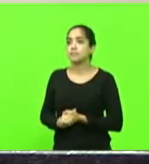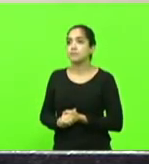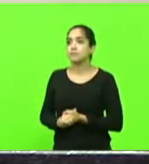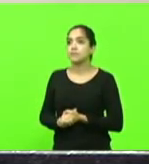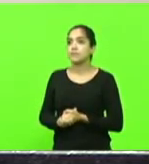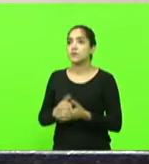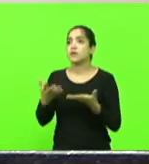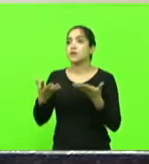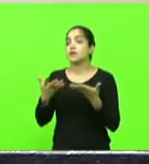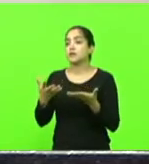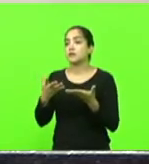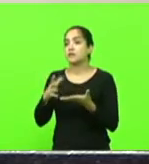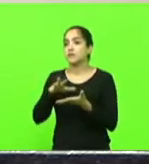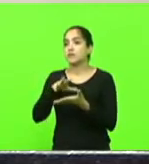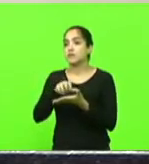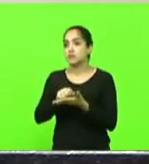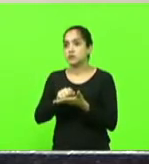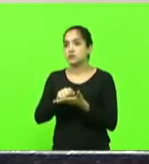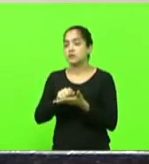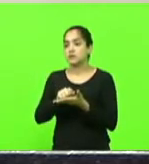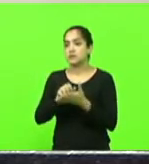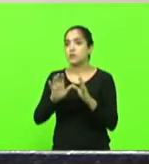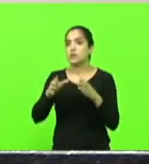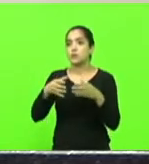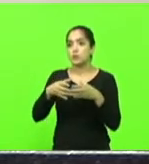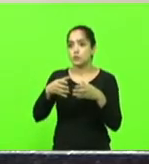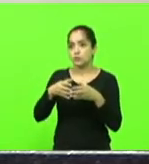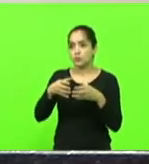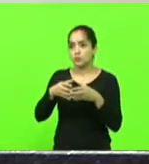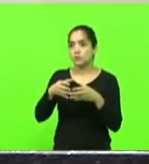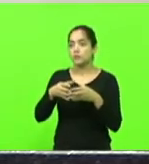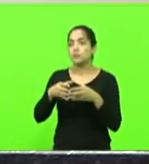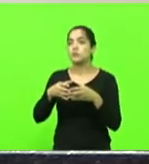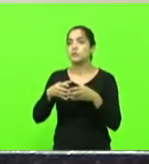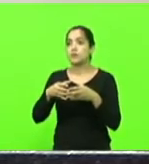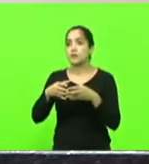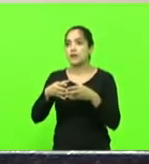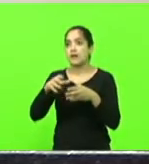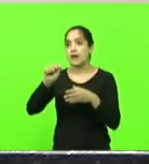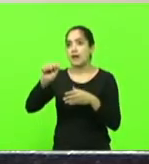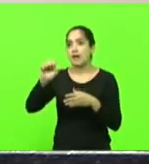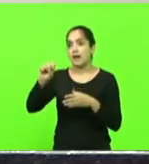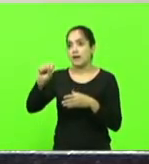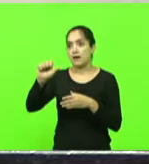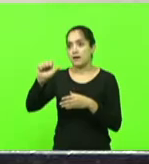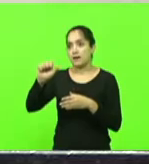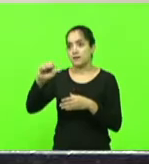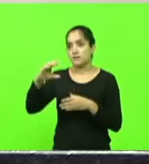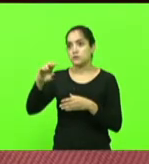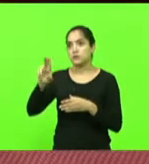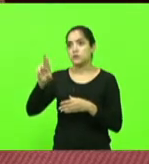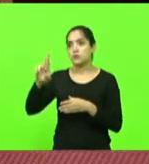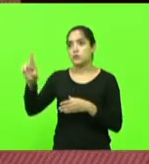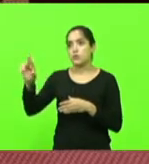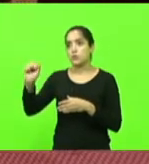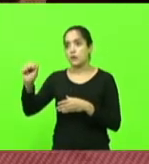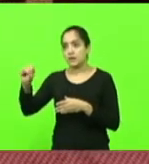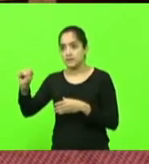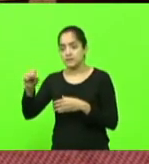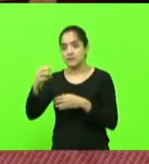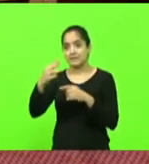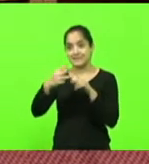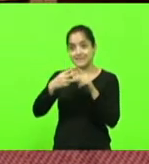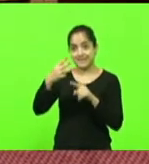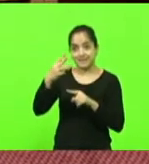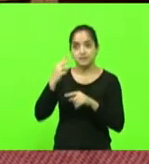esse registro à nossa comitiva do município de Ascurra, aqui encabeçada pelo Fábio e pelo Pedro, os nossos três vereadores,